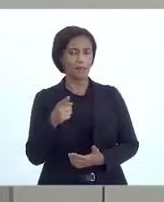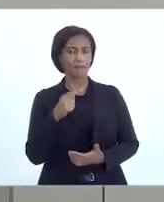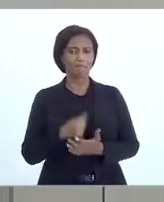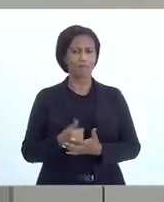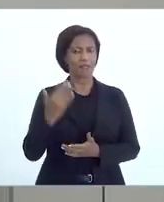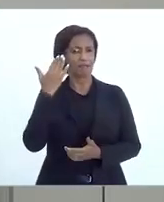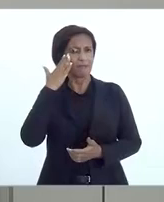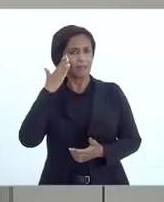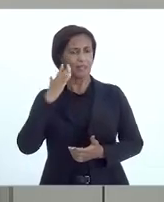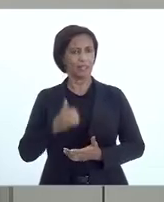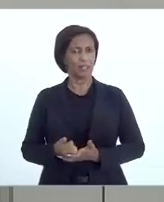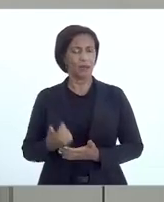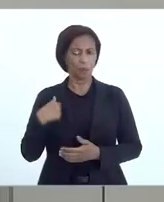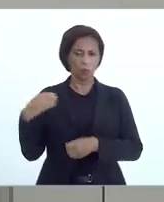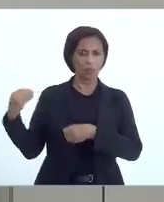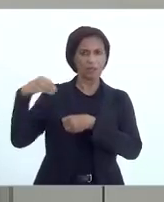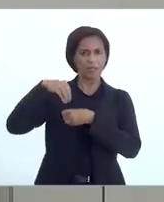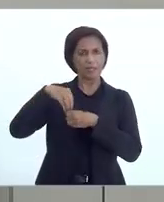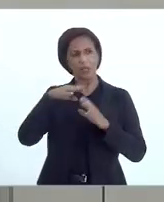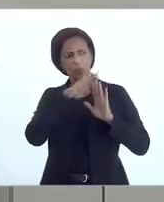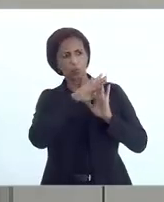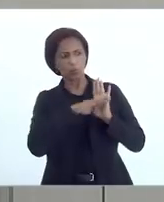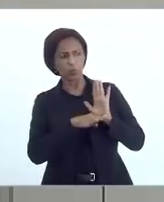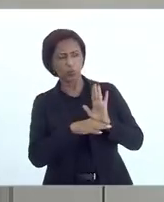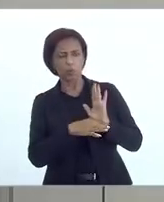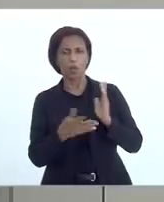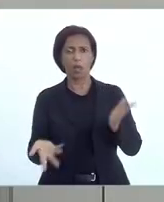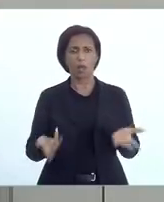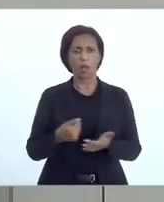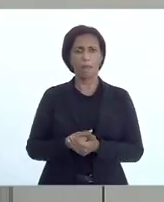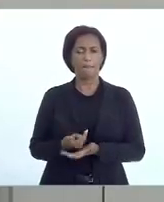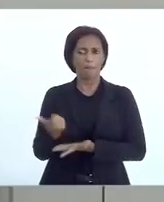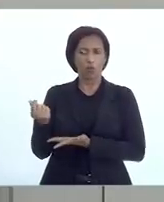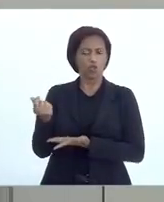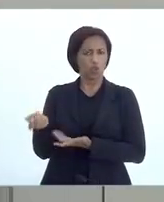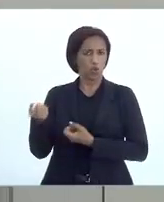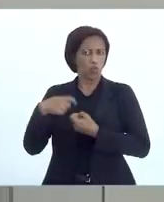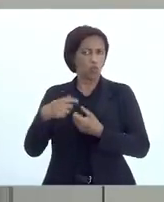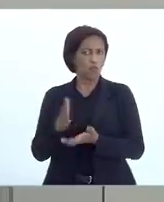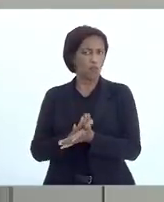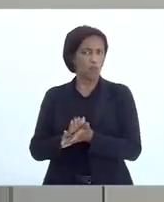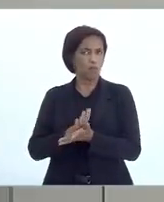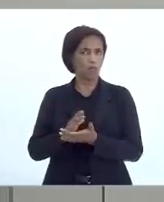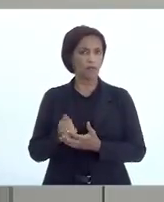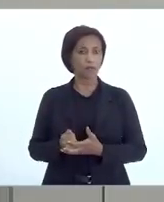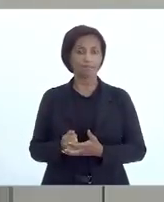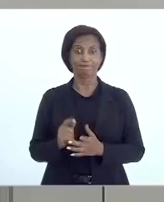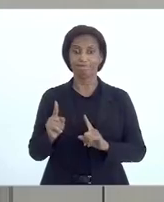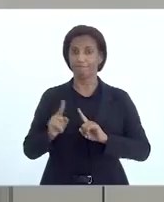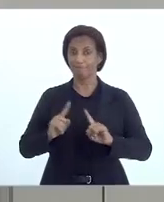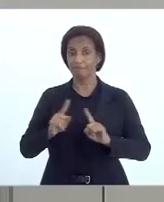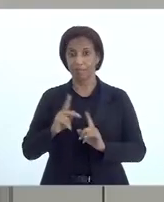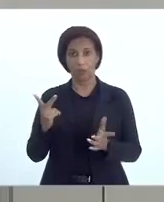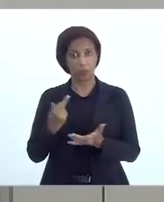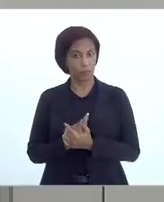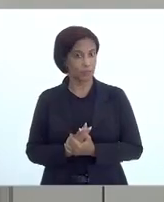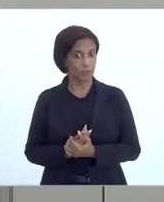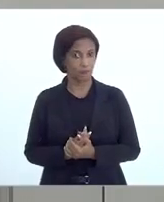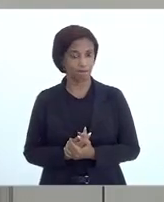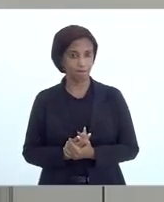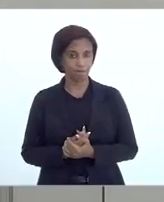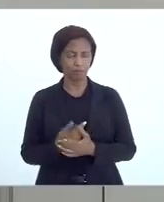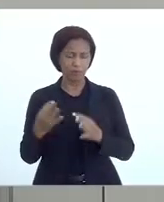ela vai entender que o povo tava dentro lá no me devolver o meu meu minha grande e tal enfim mas não foi isso que aconteceu